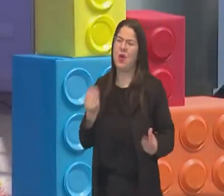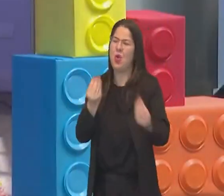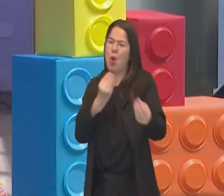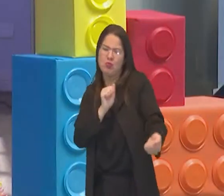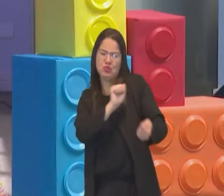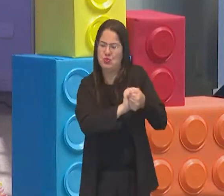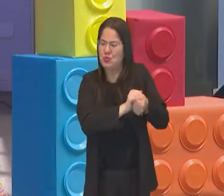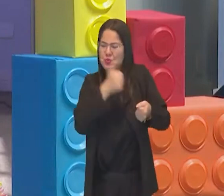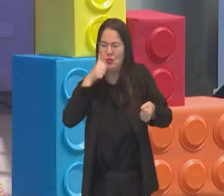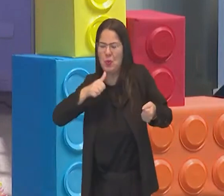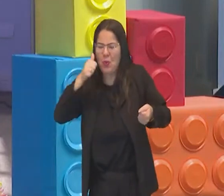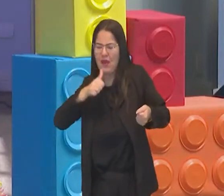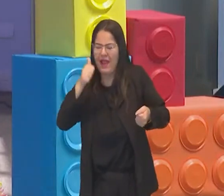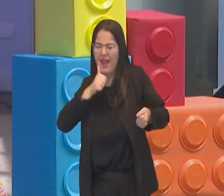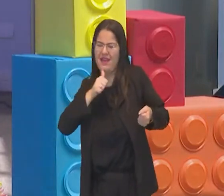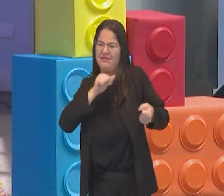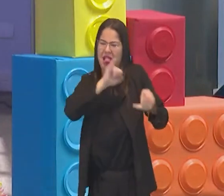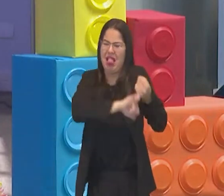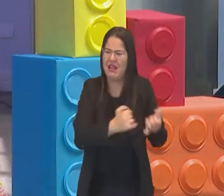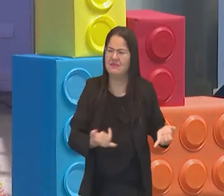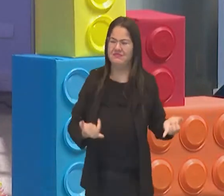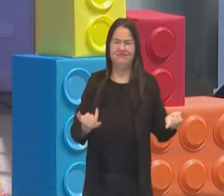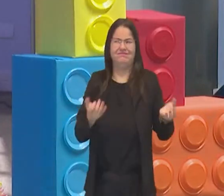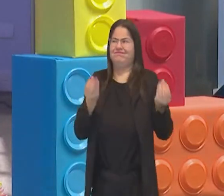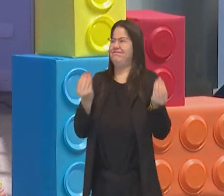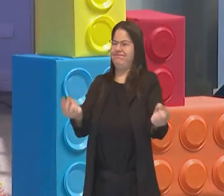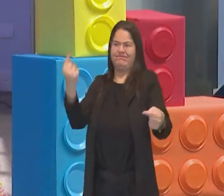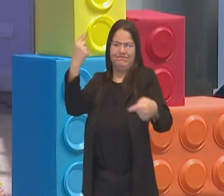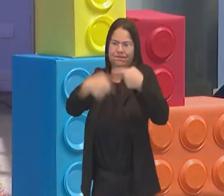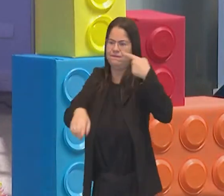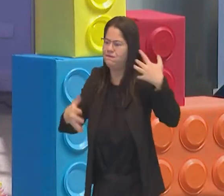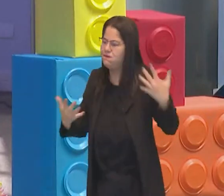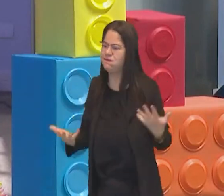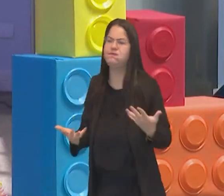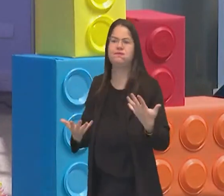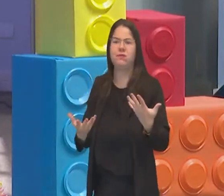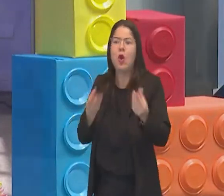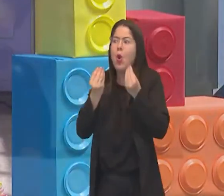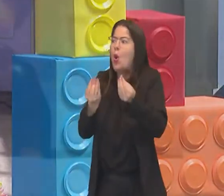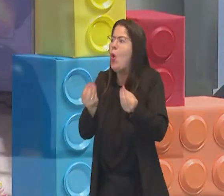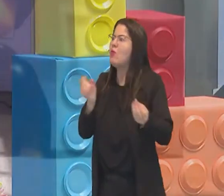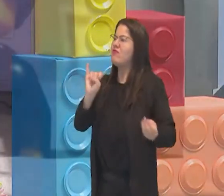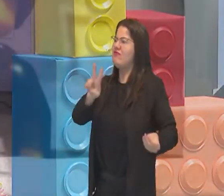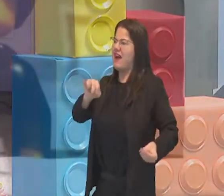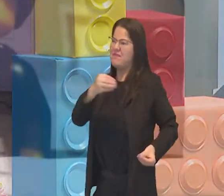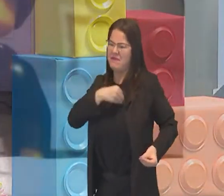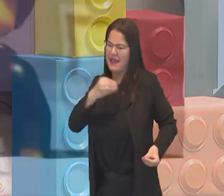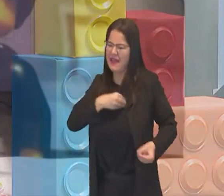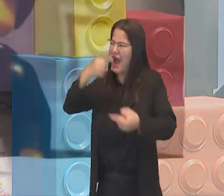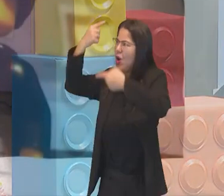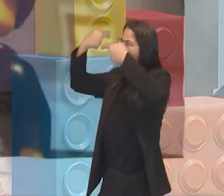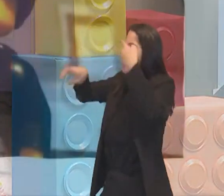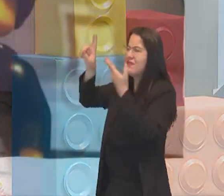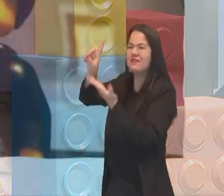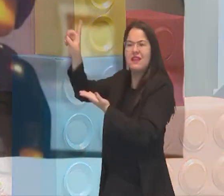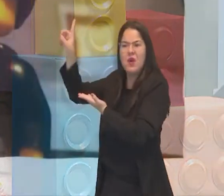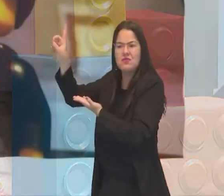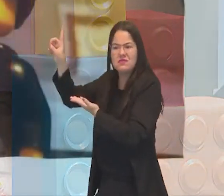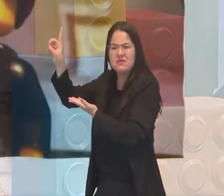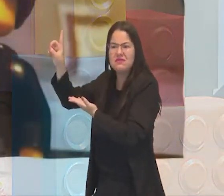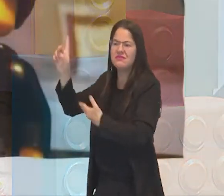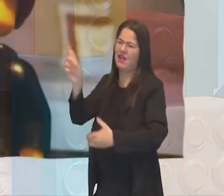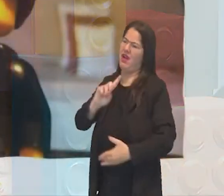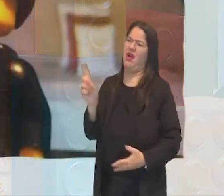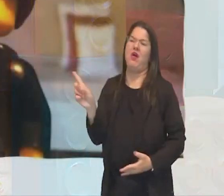coisa dele com o chefe dele? E como ele pecaria contra o seu Deus? Ele nunca